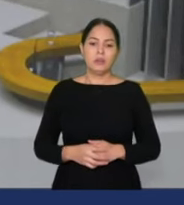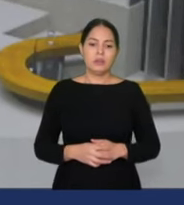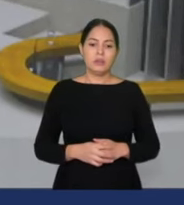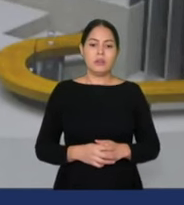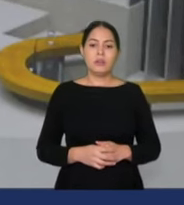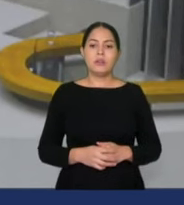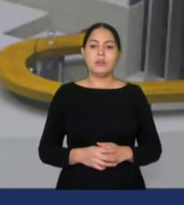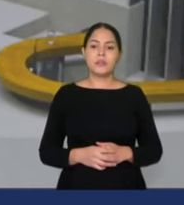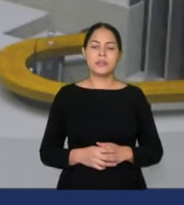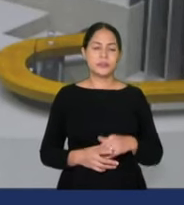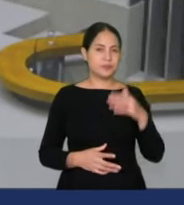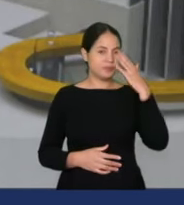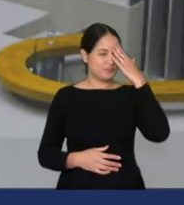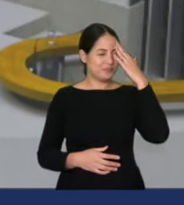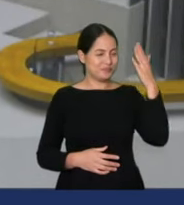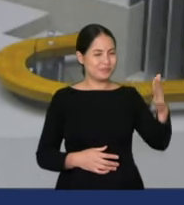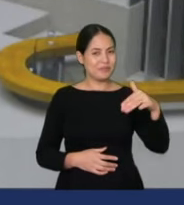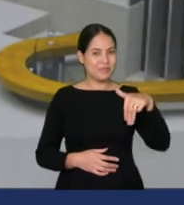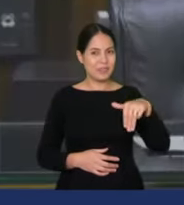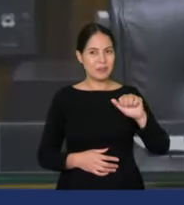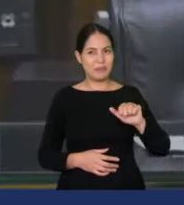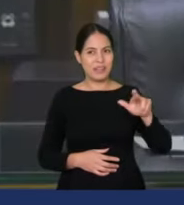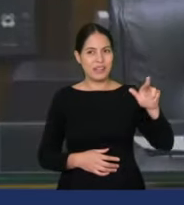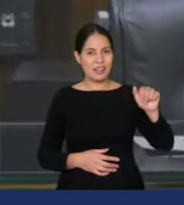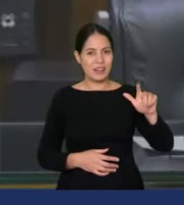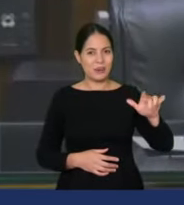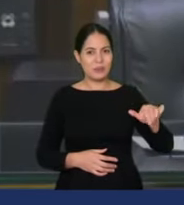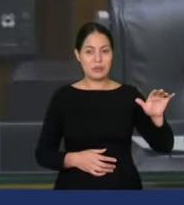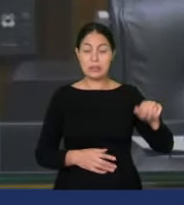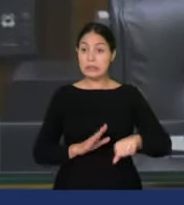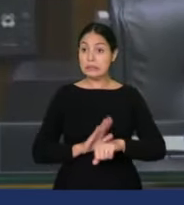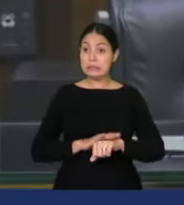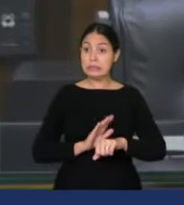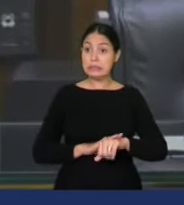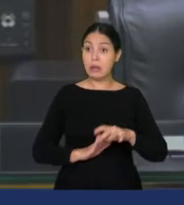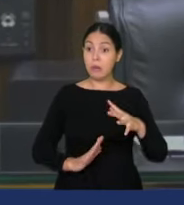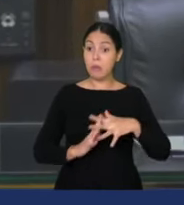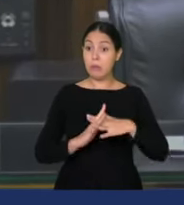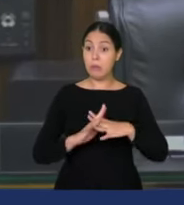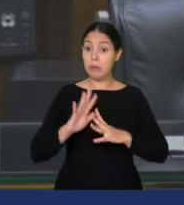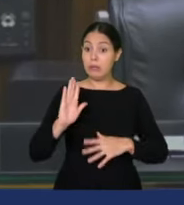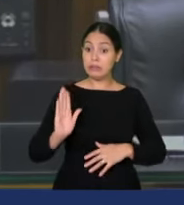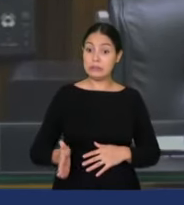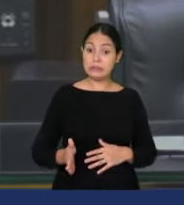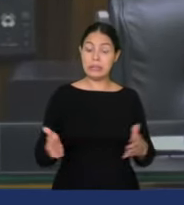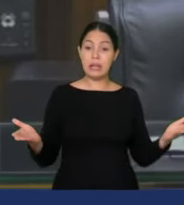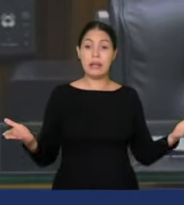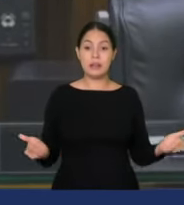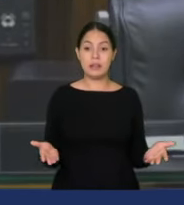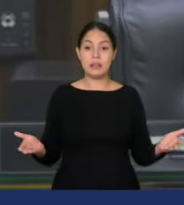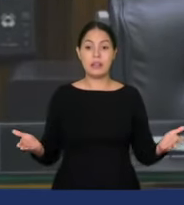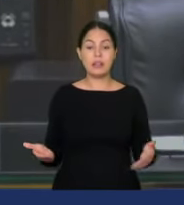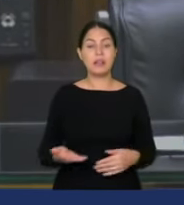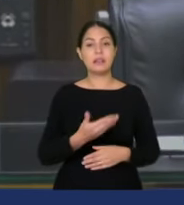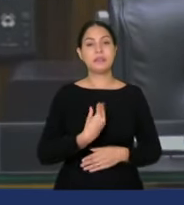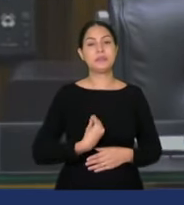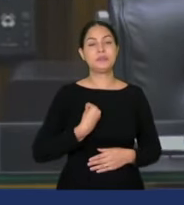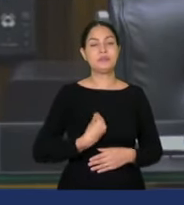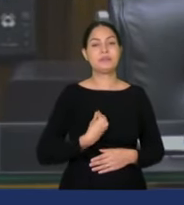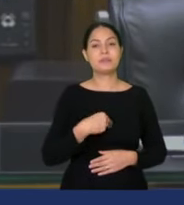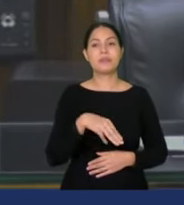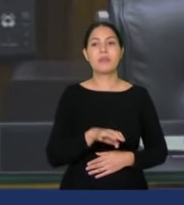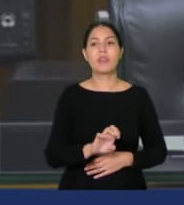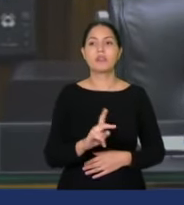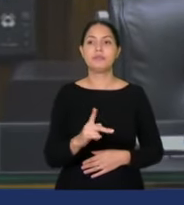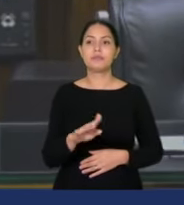Nós é que agradecemos, Maria Lúcia. Já encerrando, o tempo já está por demais estourado. Registrar aqui a presença de Michele Alves, pesquisadora do Instituto